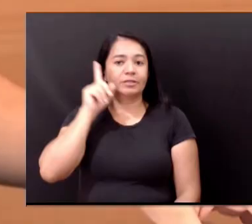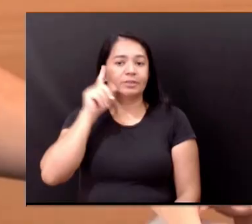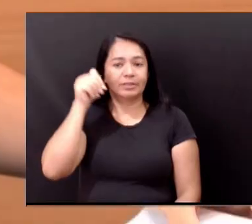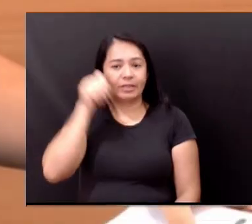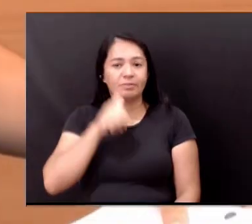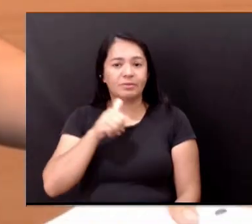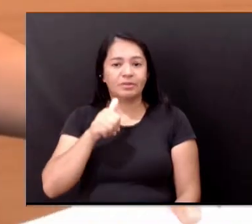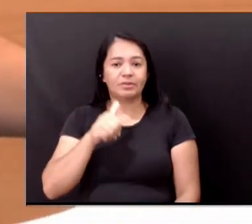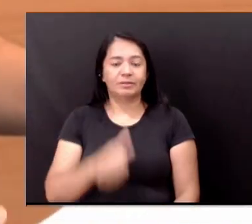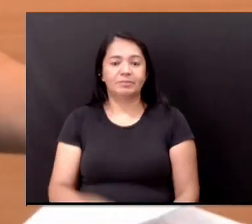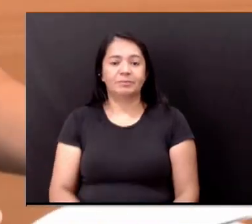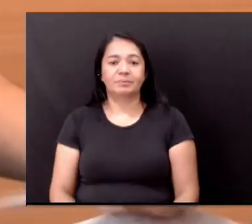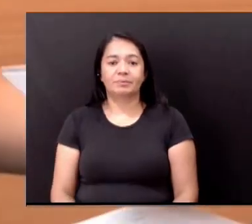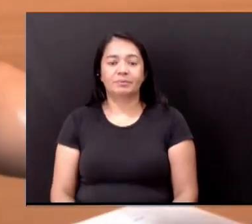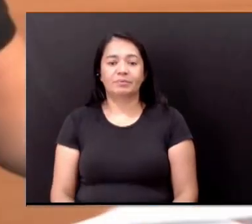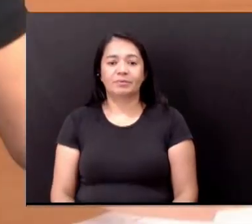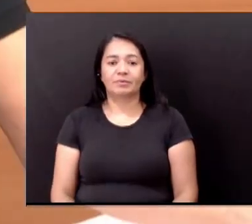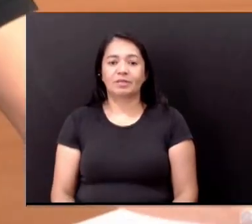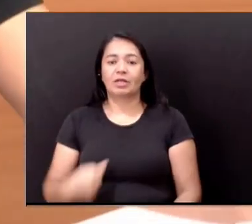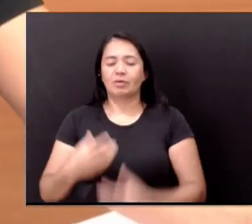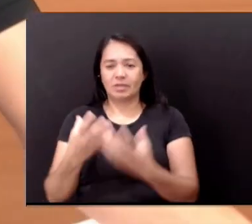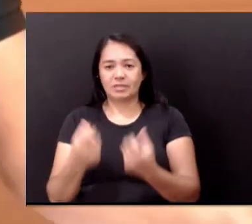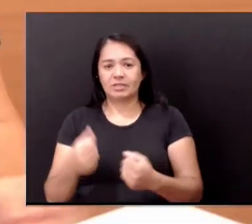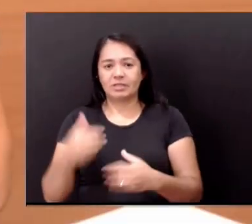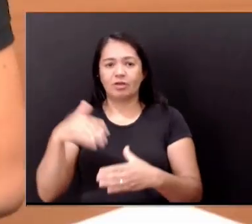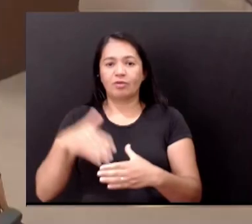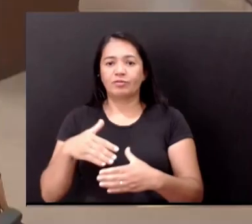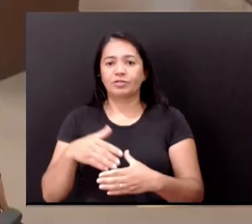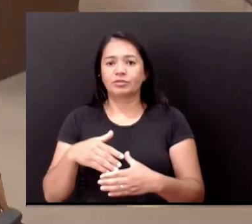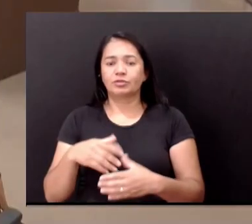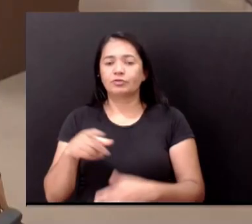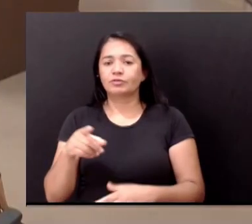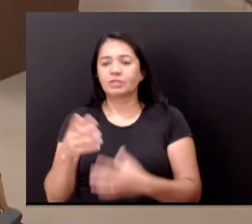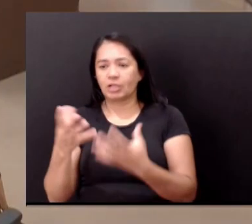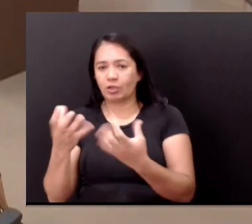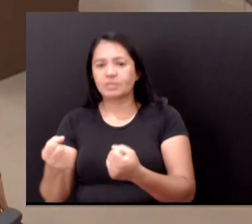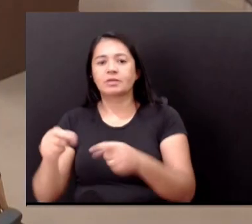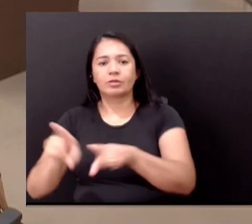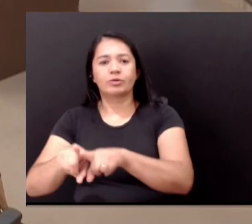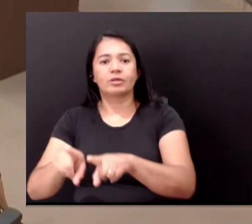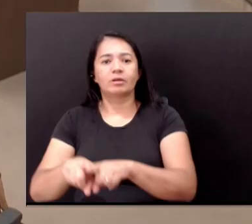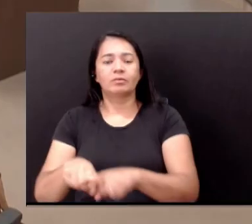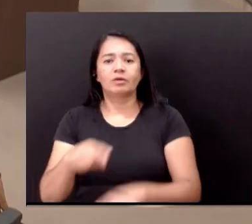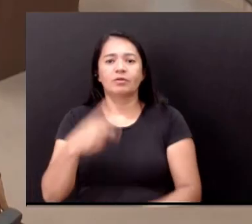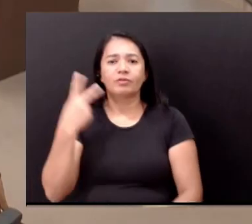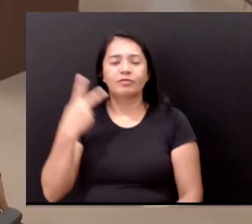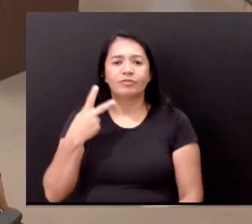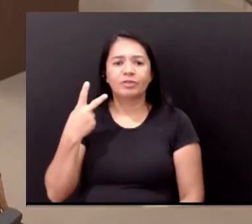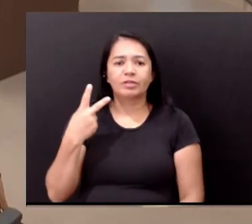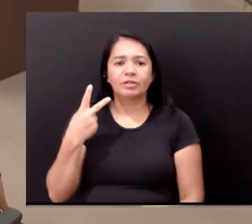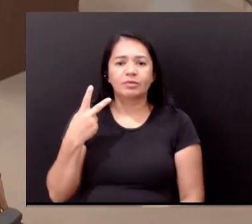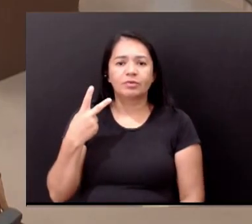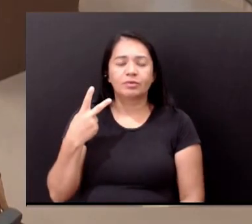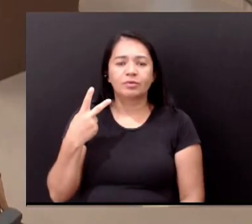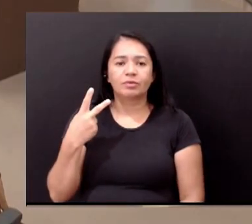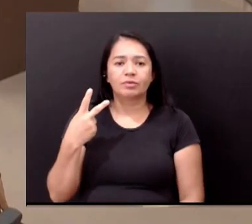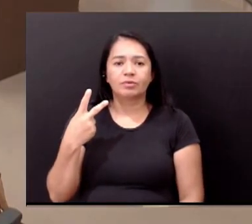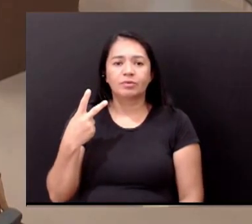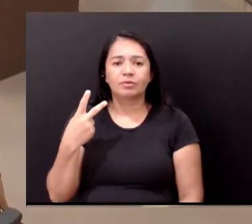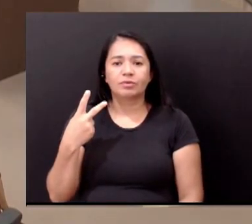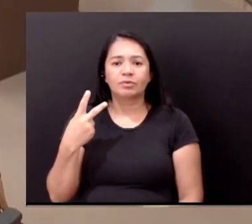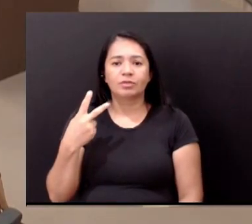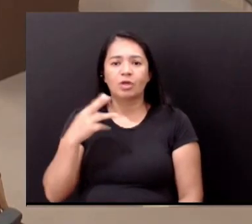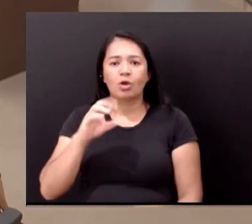dei parecer favorável. Como vota o senhor Otto Alejandro? Favorável também, senhor presidente. Senhor vereador Roberto Alves. Eu